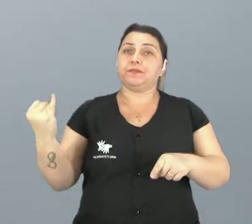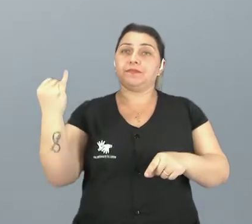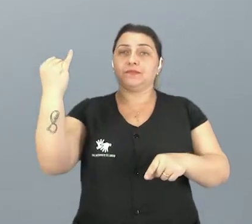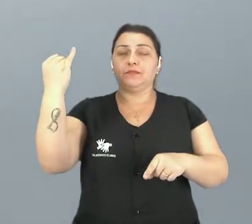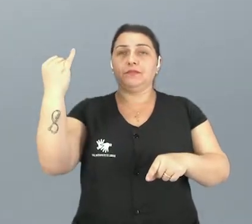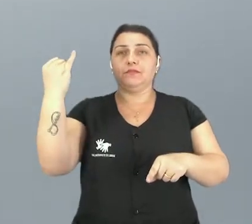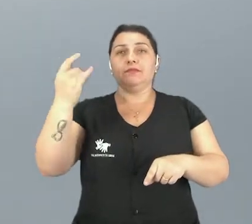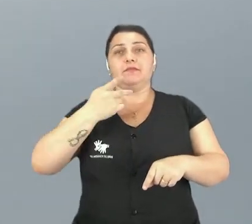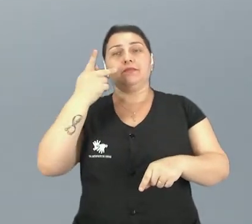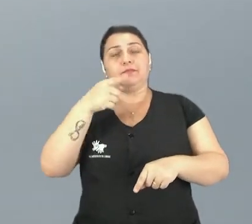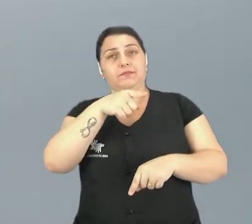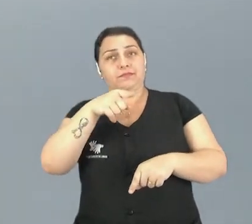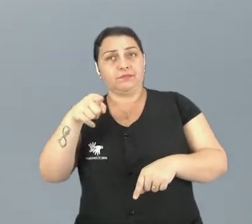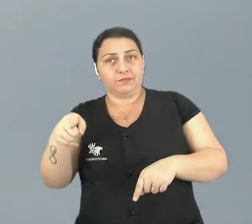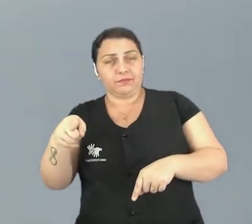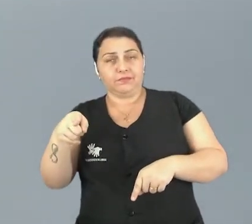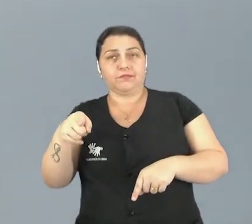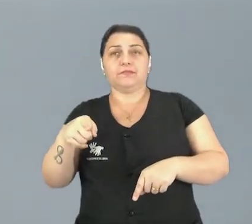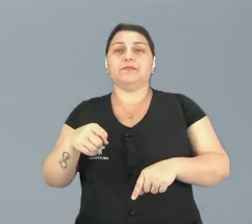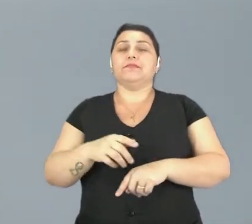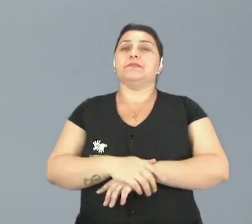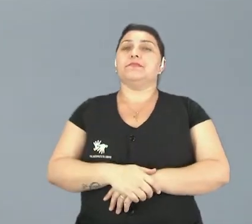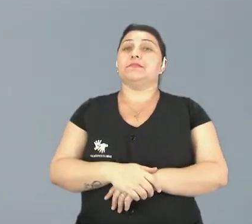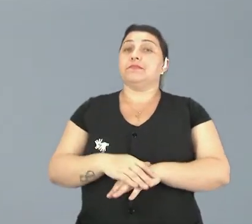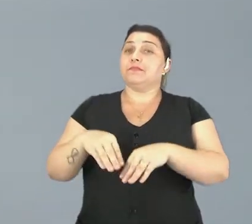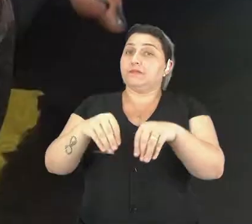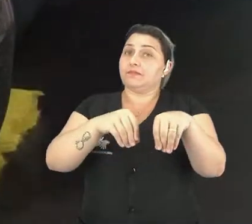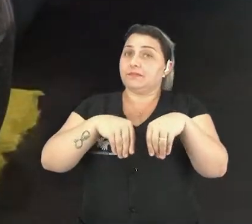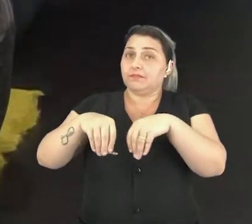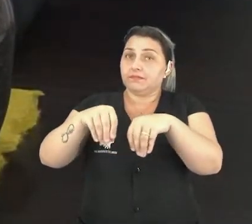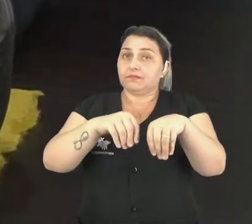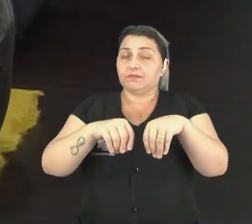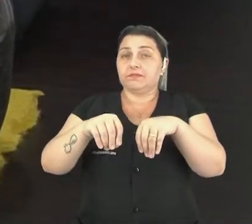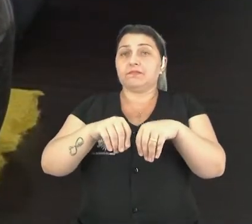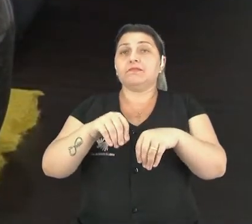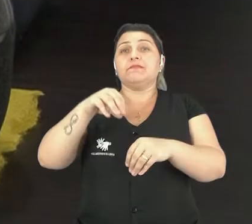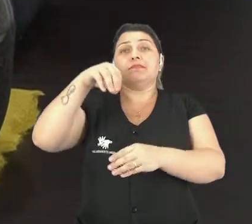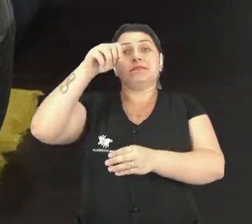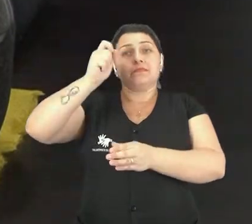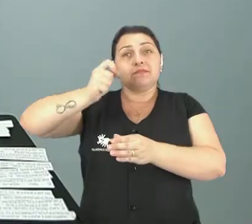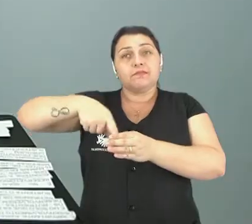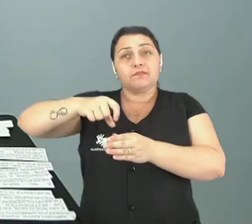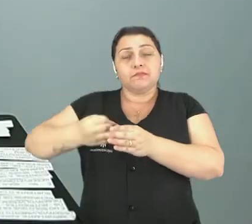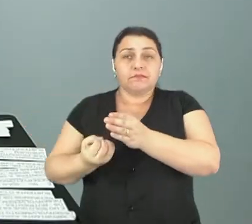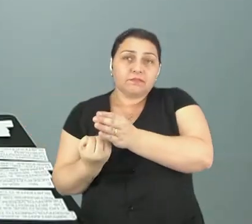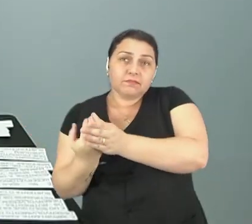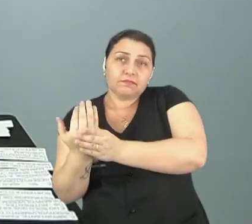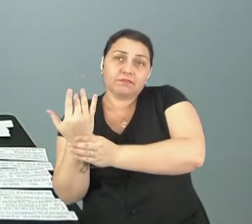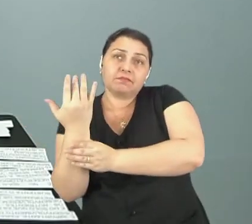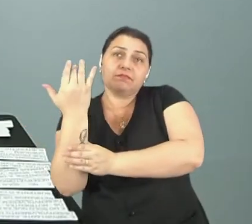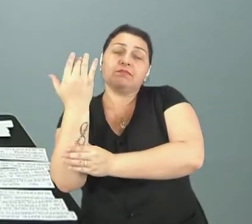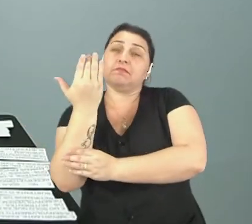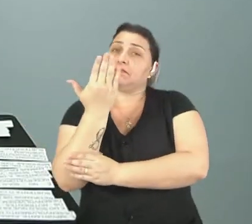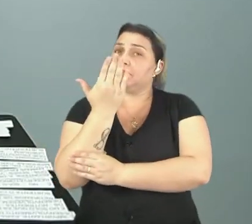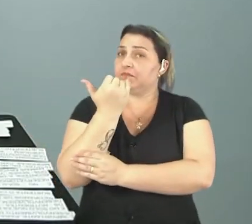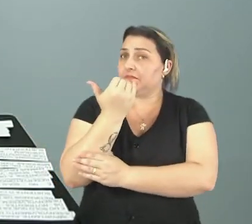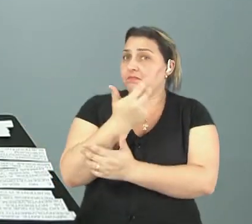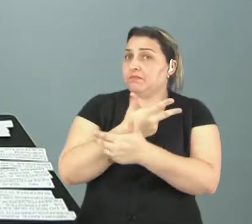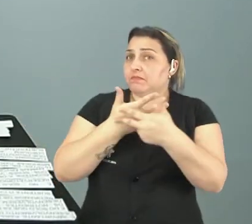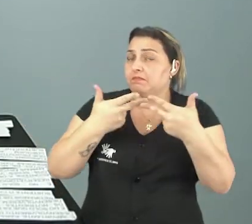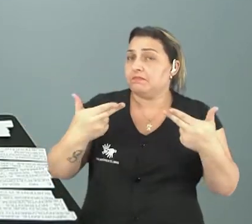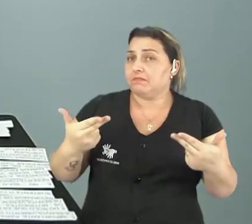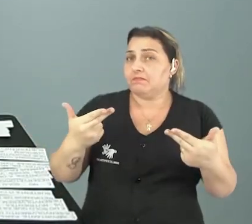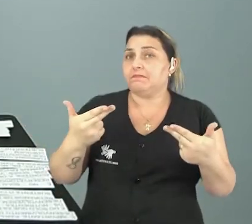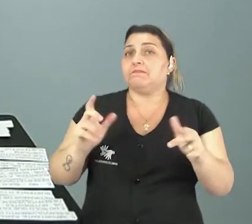importante, como eu falei para vocês. Afinal, é na terra que é plantado os alimentos que comemos.